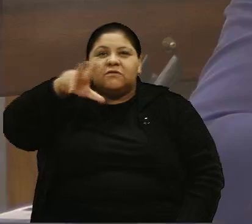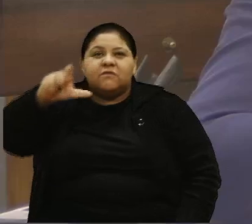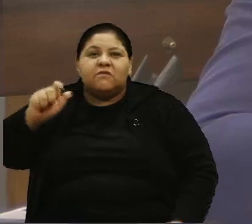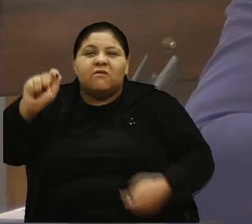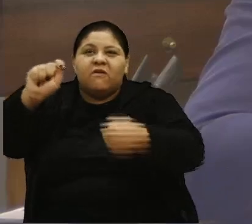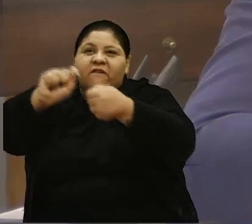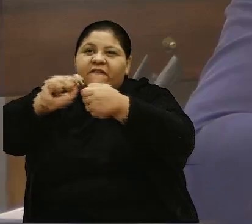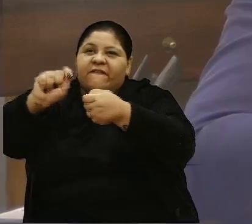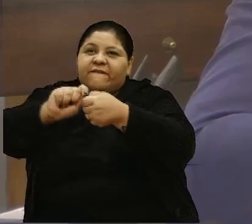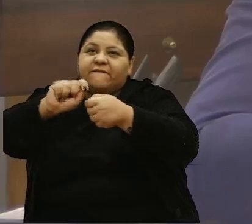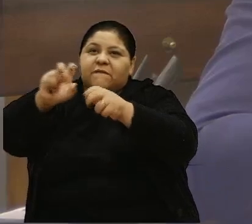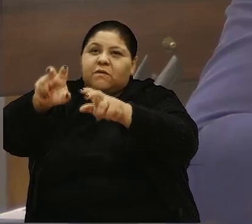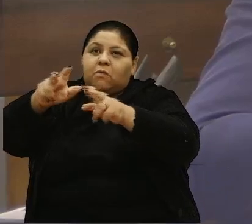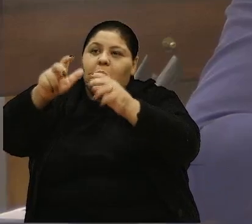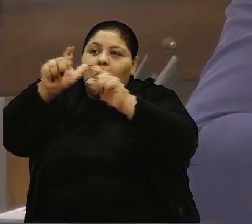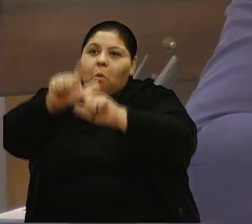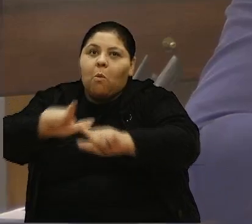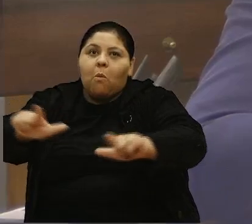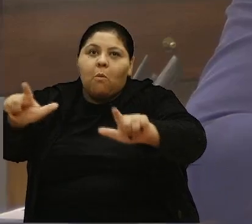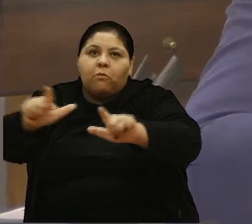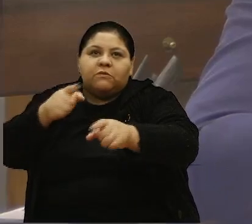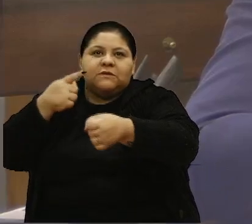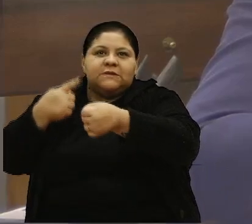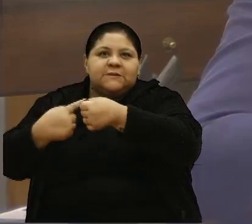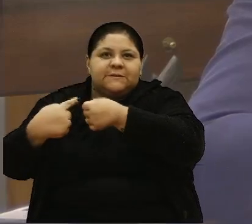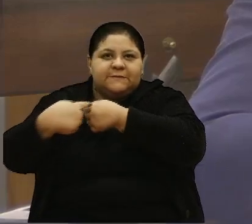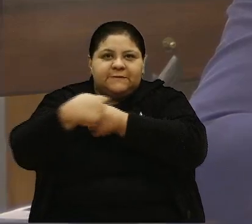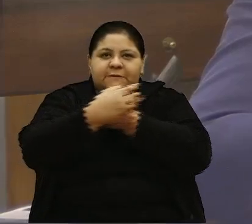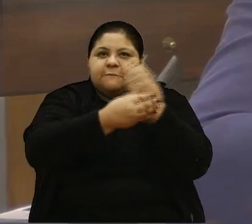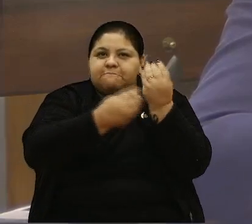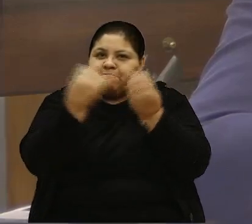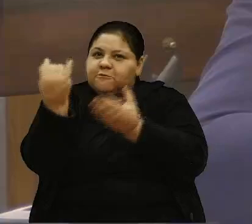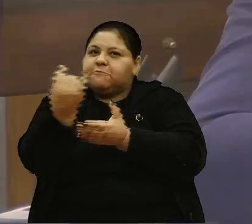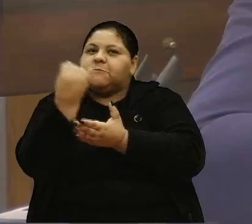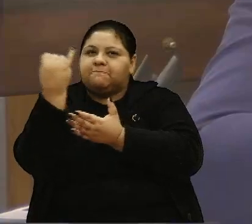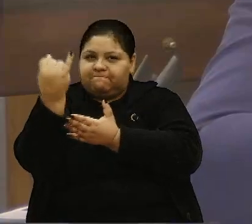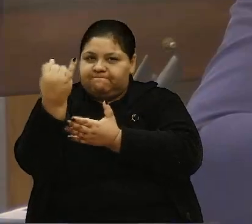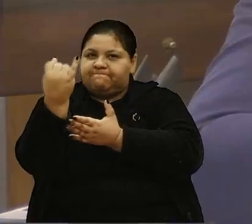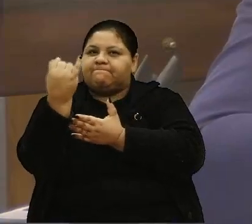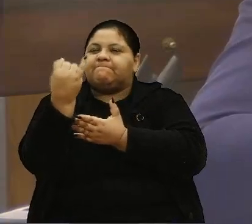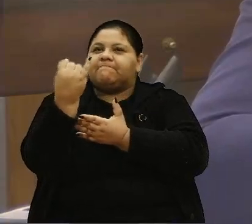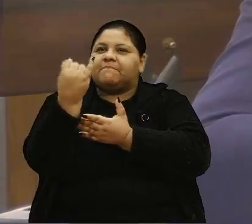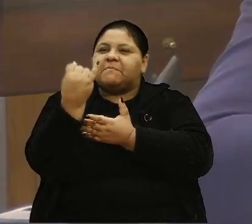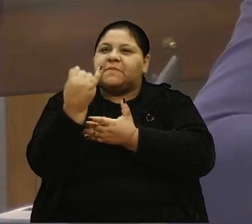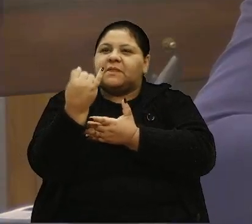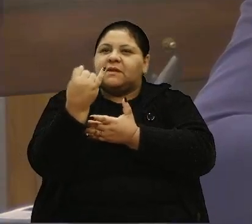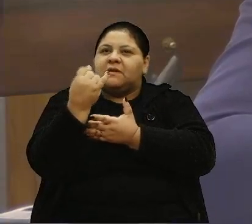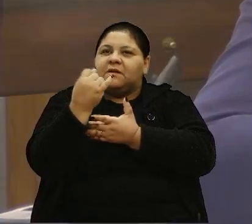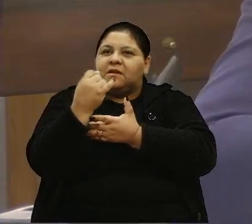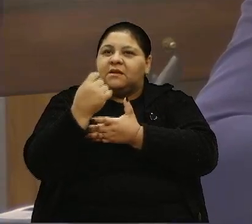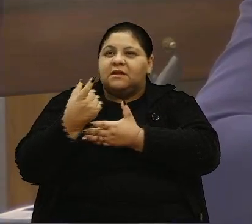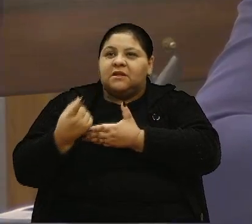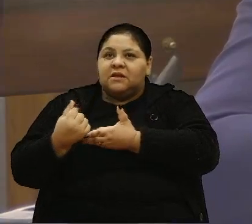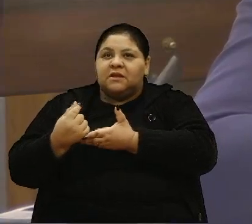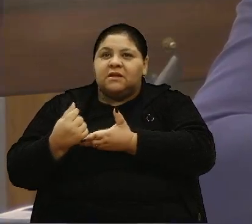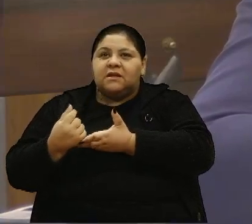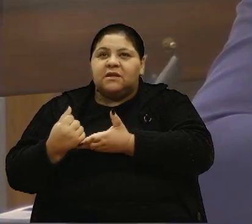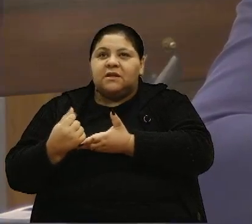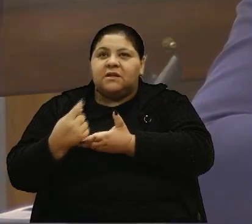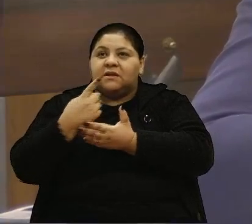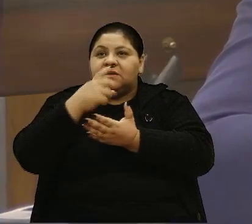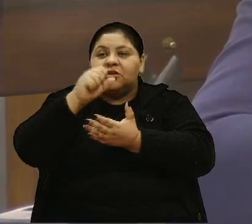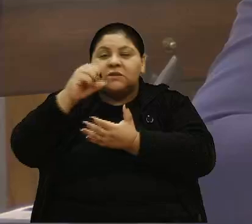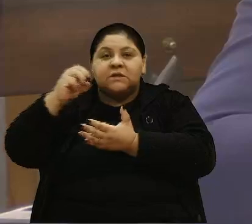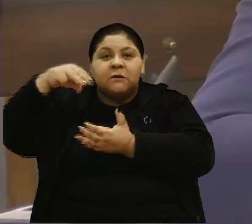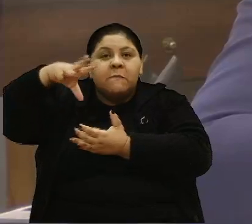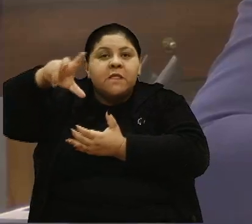feito na drenagem, macrodrenagem de nossa cidade, que é muito importante. A questão, esses valores vão passar de 180 milhões de